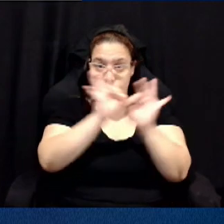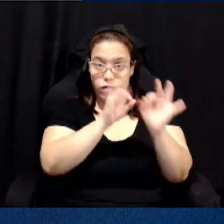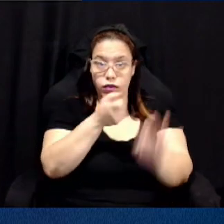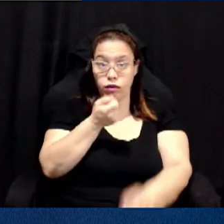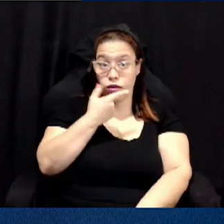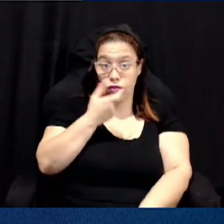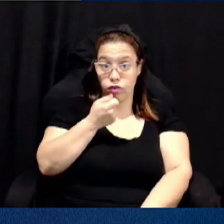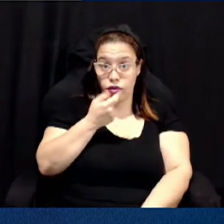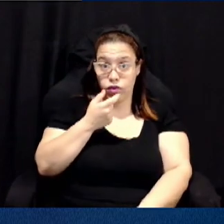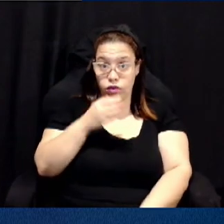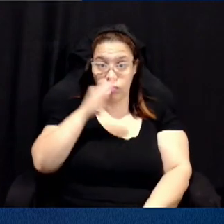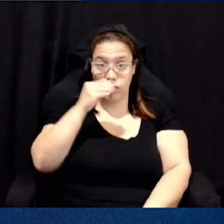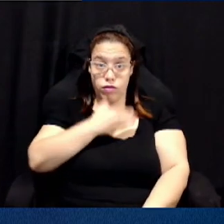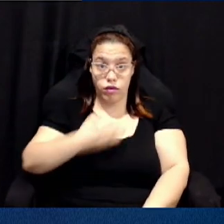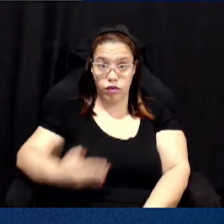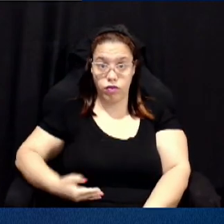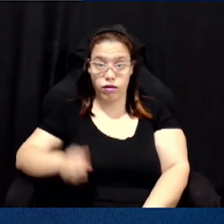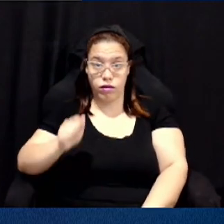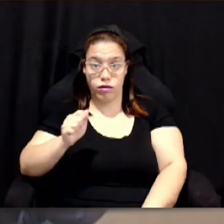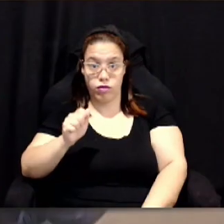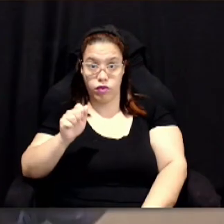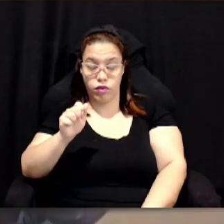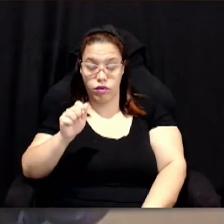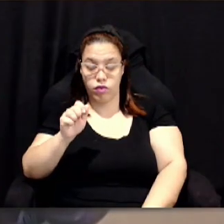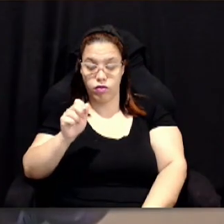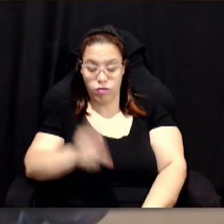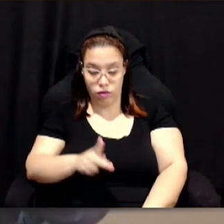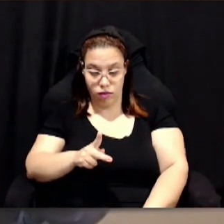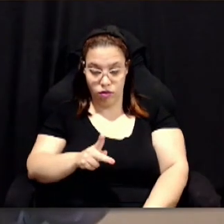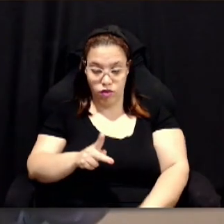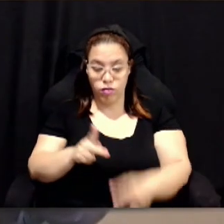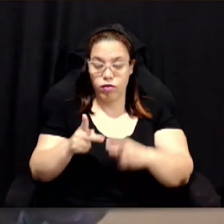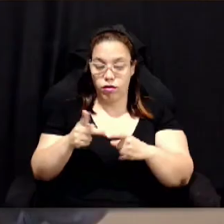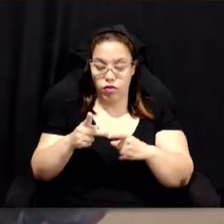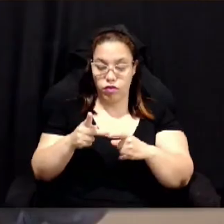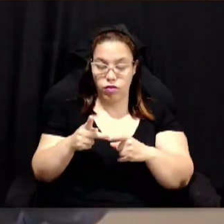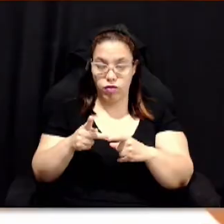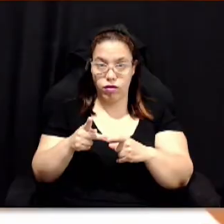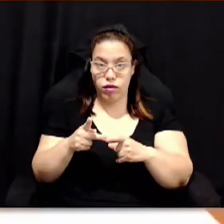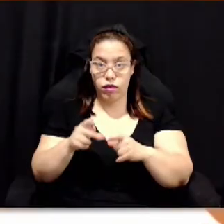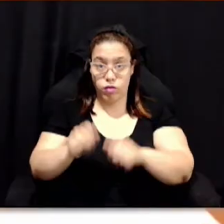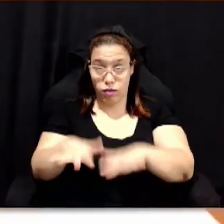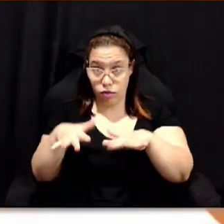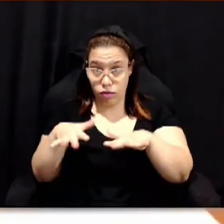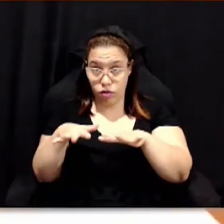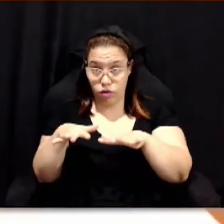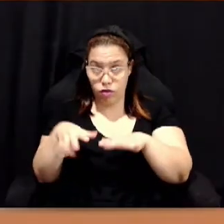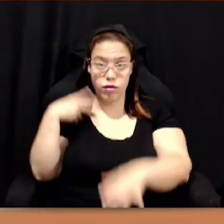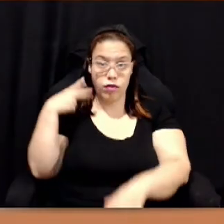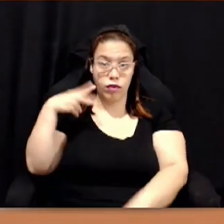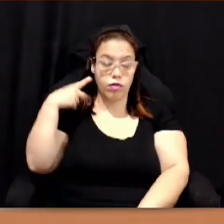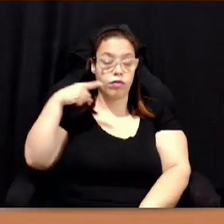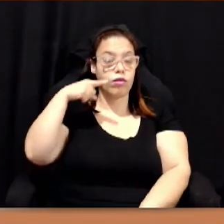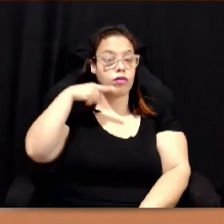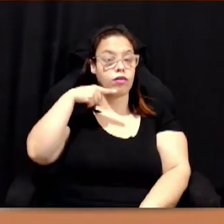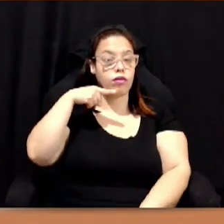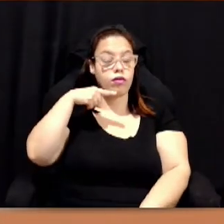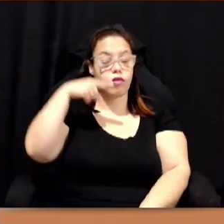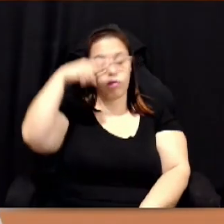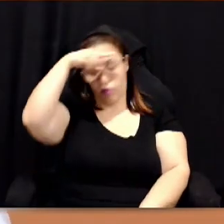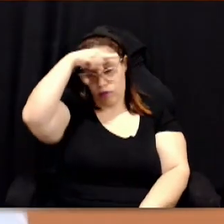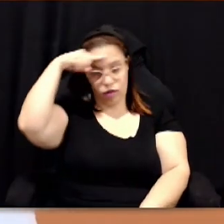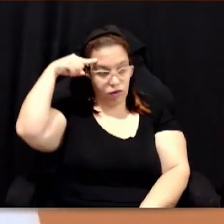servidores públicos ativos, inativos e pensionistas. A audiência foi presidida pelo vereador Otto Alejandro. É um benefício